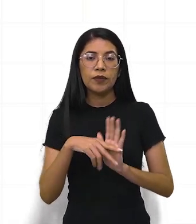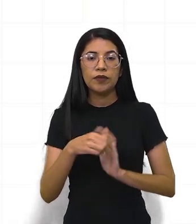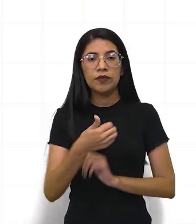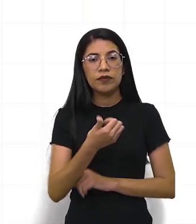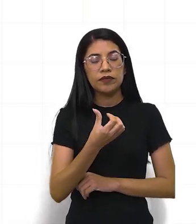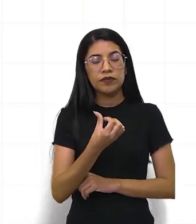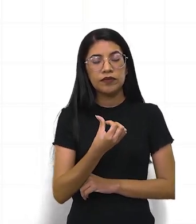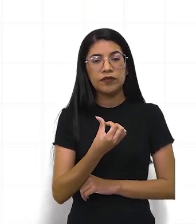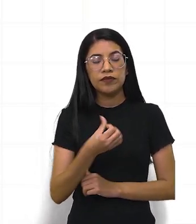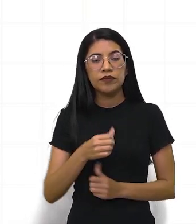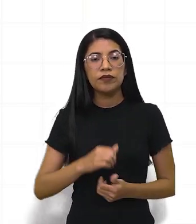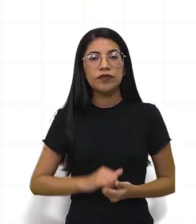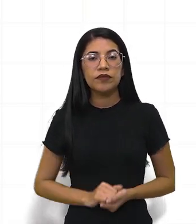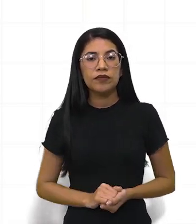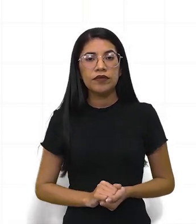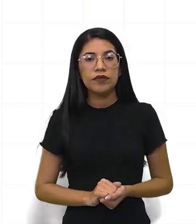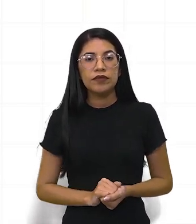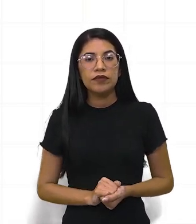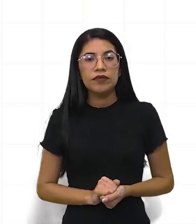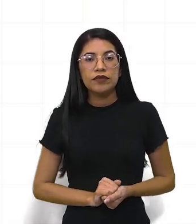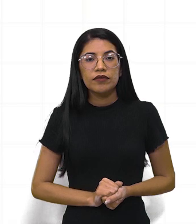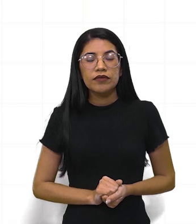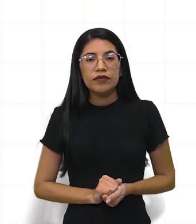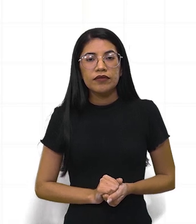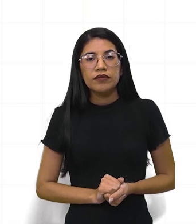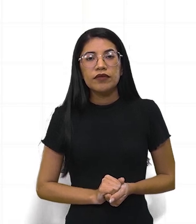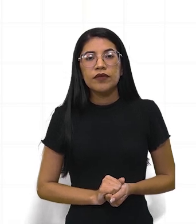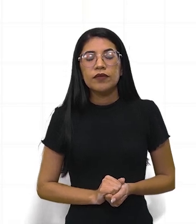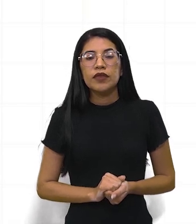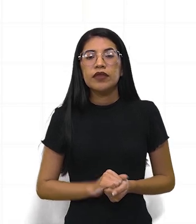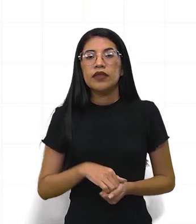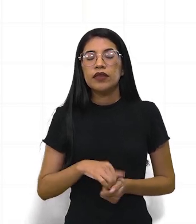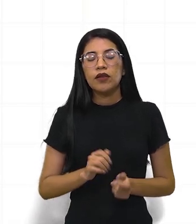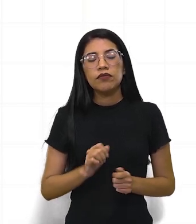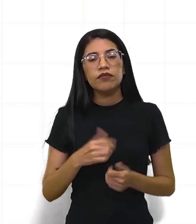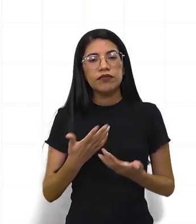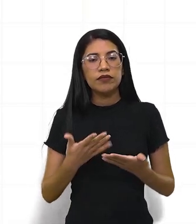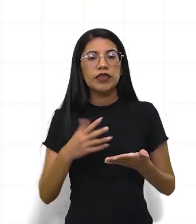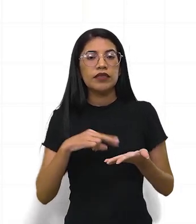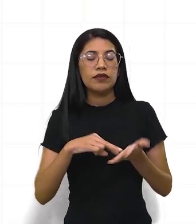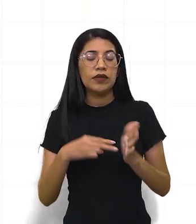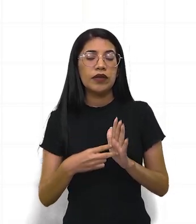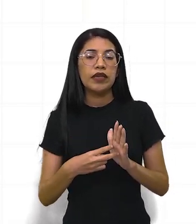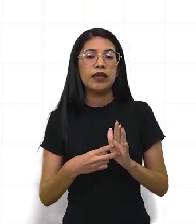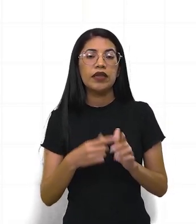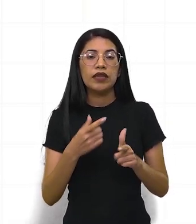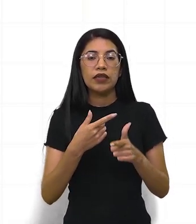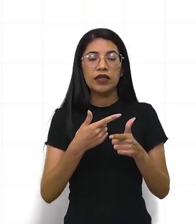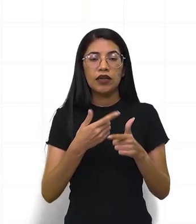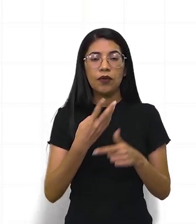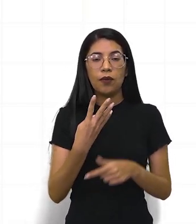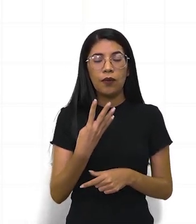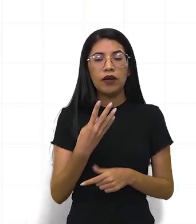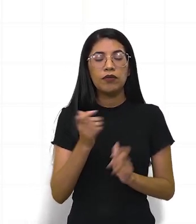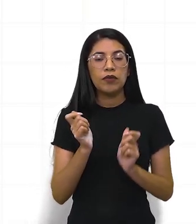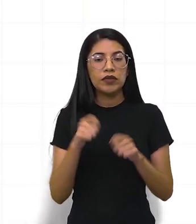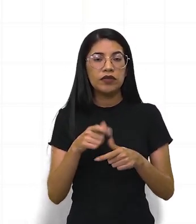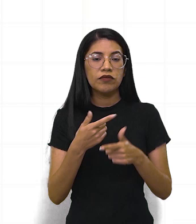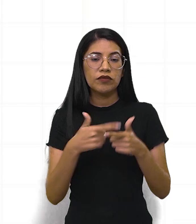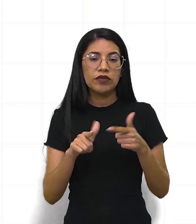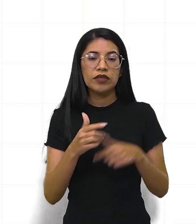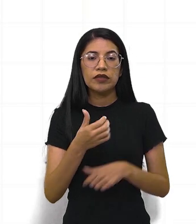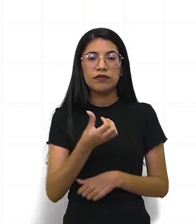16. Então, eu digo que 4 é divisor de 164. Nem preciso fazer a conta